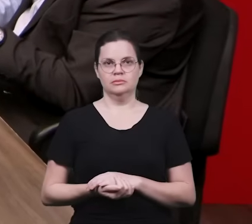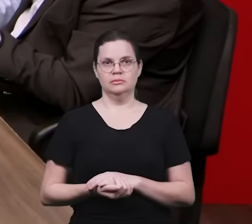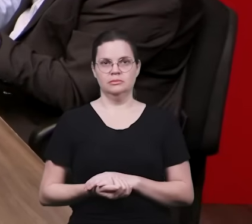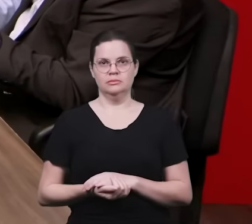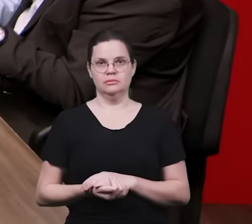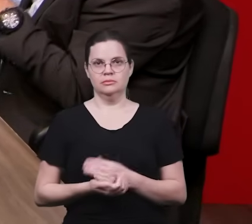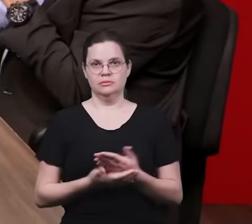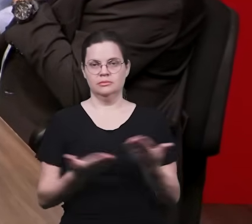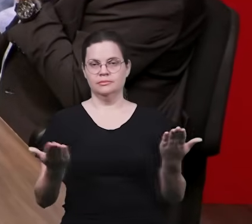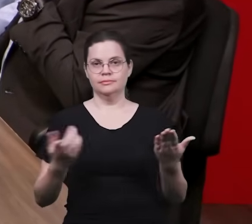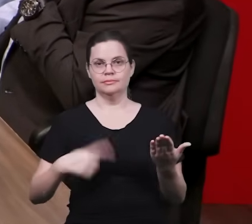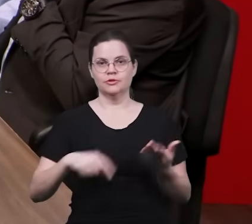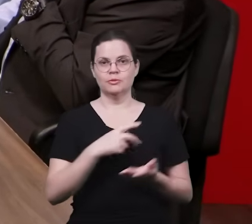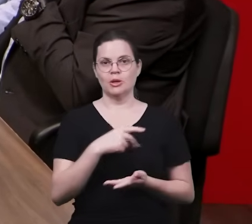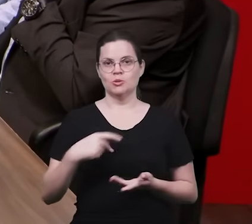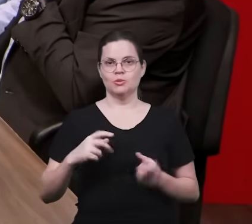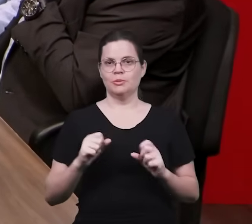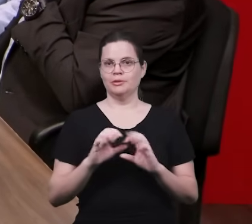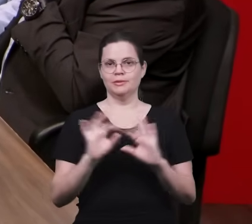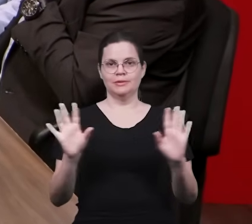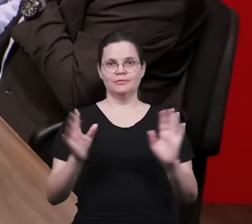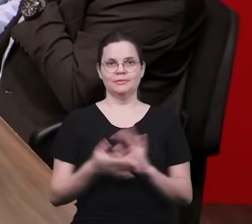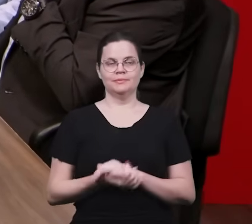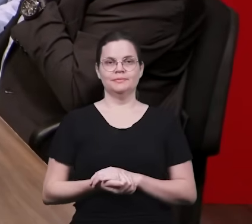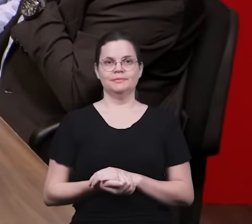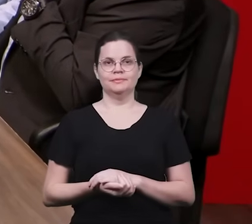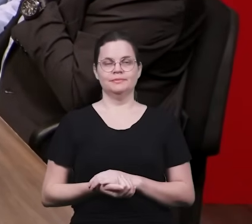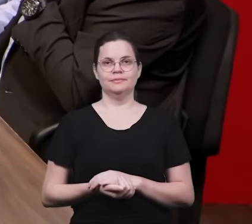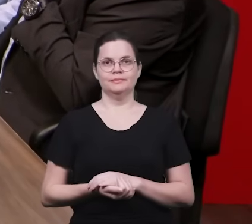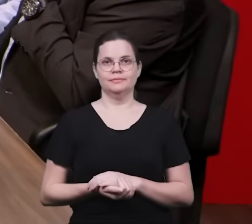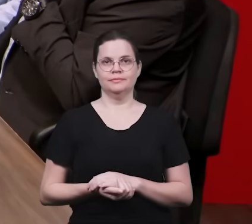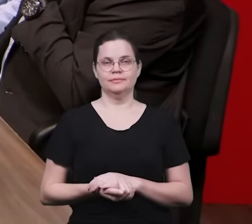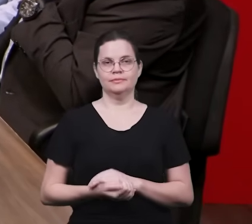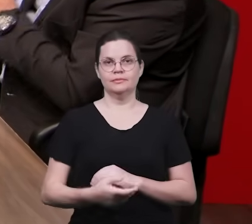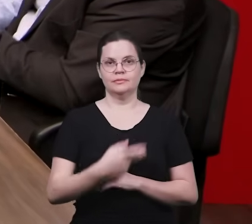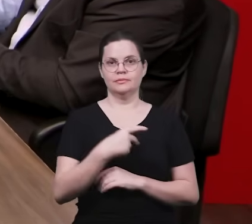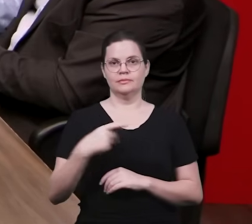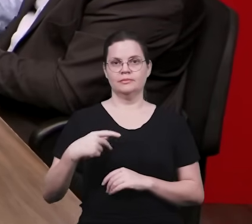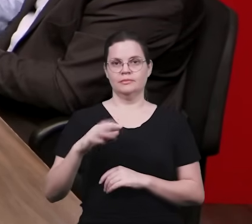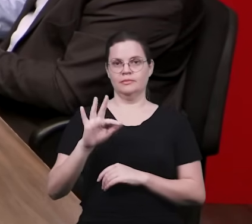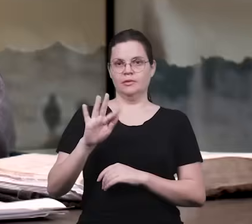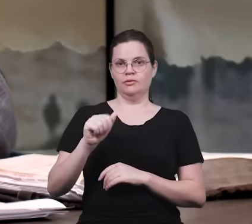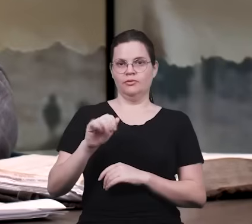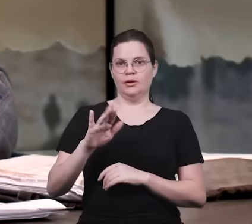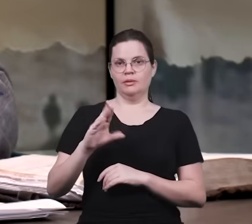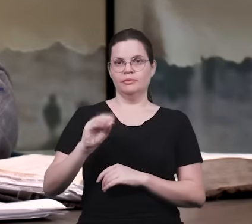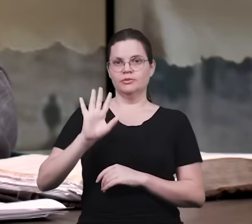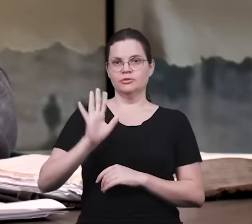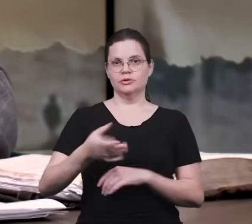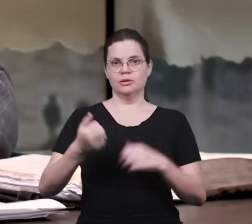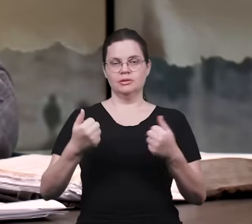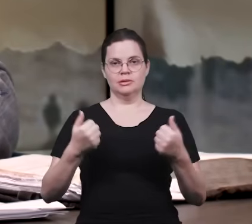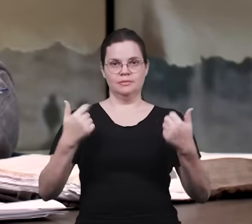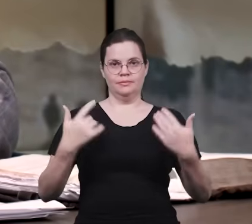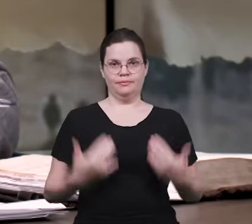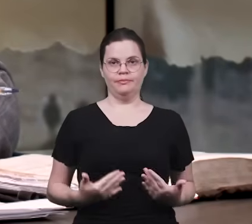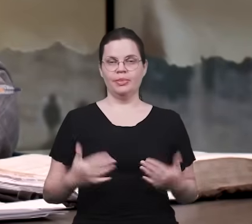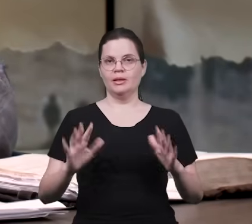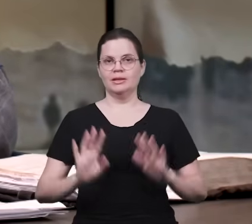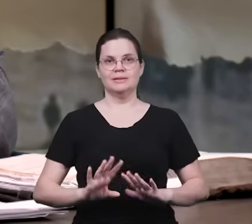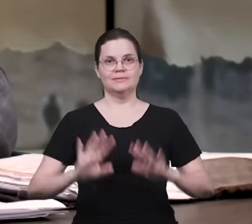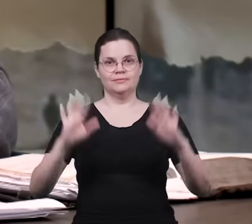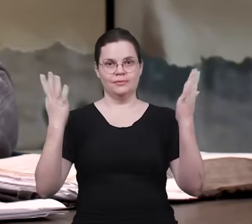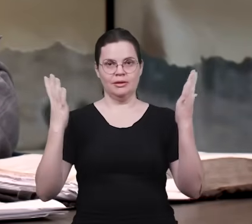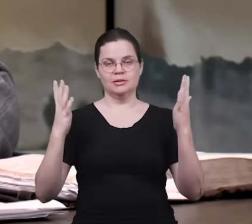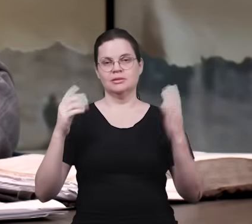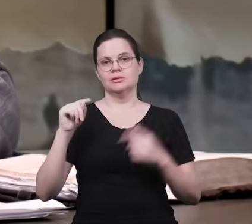Kleber, Ricardo. Muito bem. Meus irmãos, conforme o pastor Fábio acabou de dizer, as